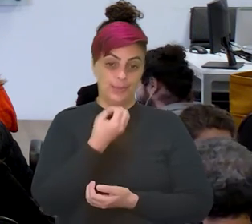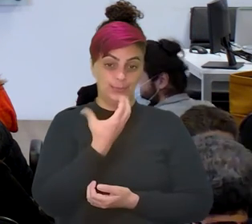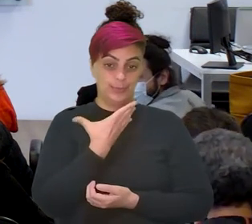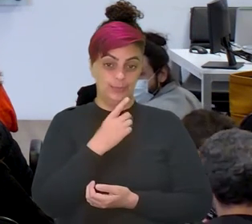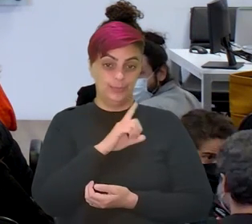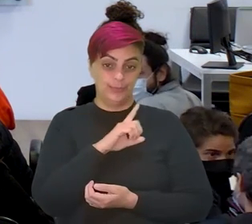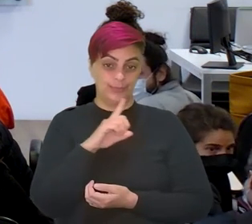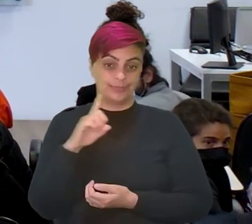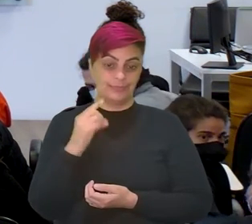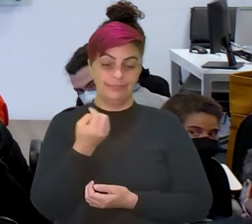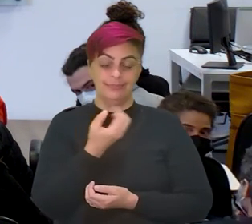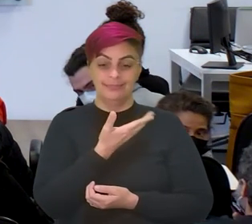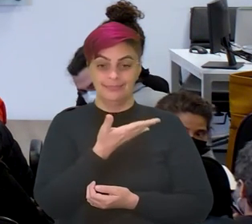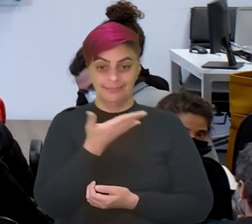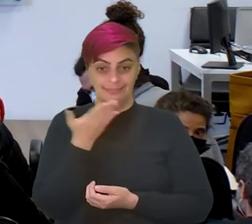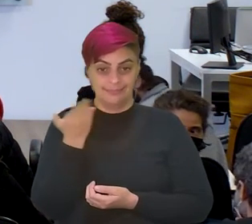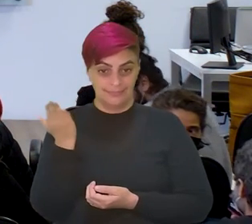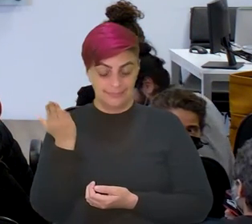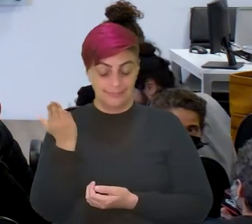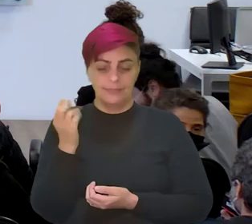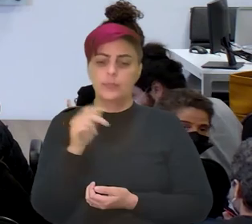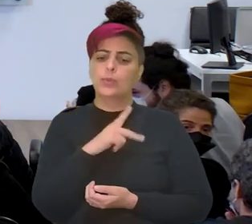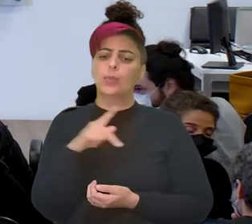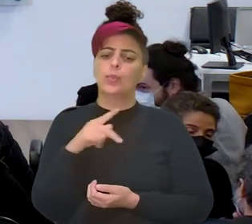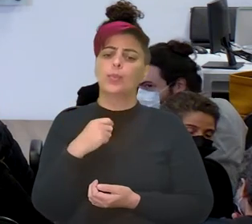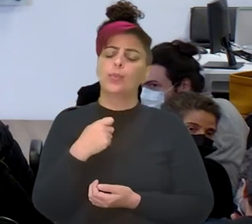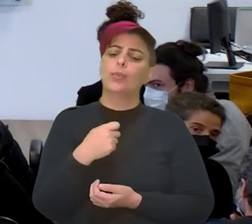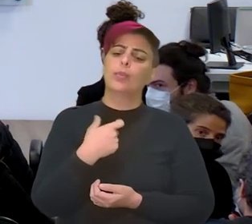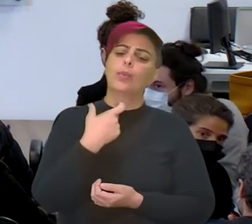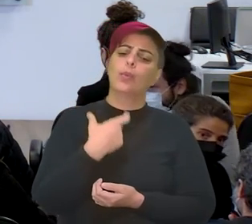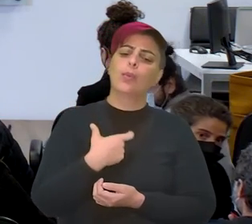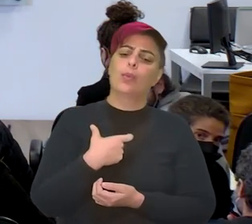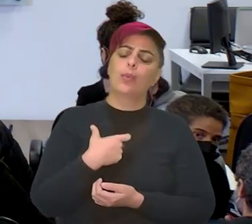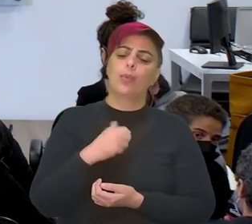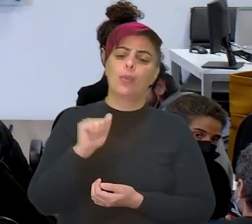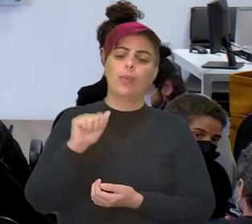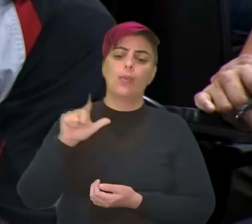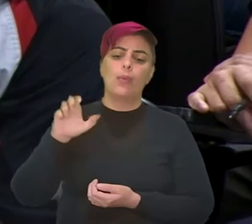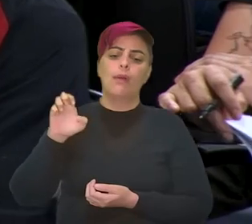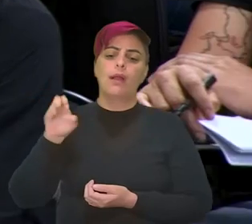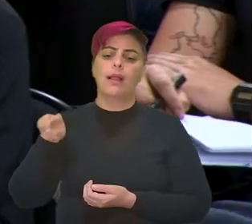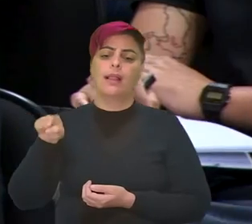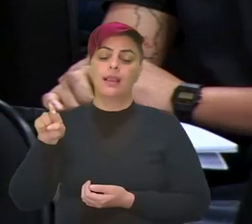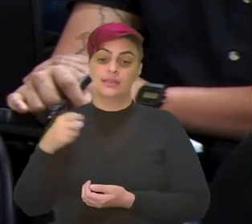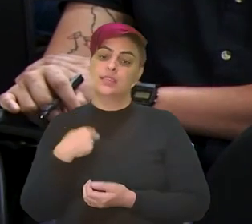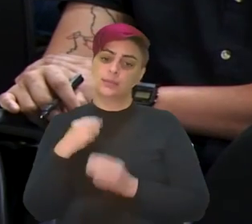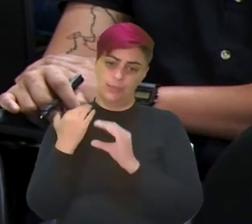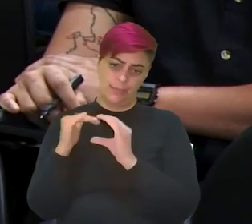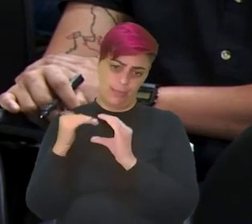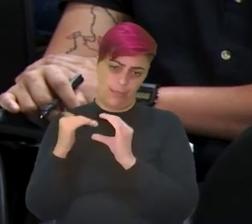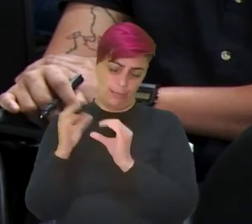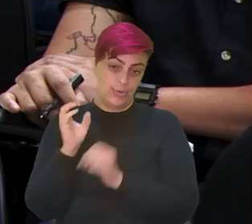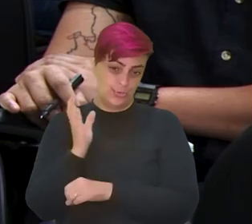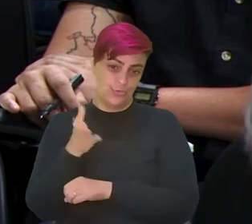Alô, bom dia a todos, todas e todos. Professora Marisa, eu sou o Alex, eu já troquei alguns e-mails